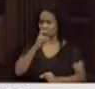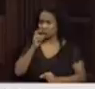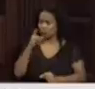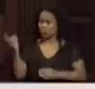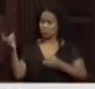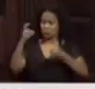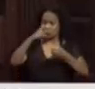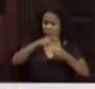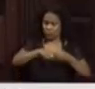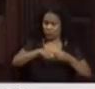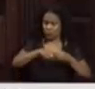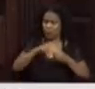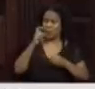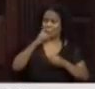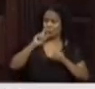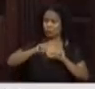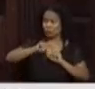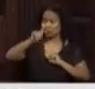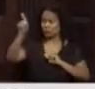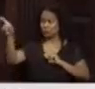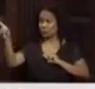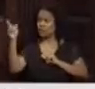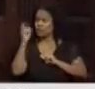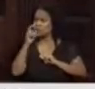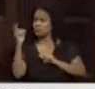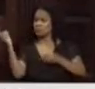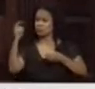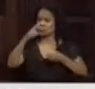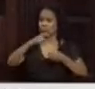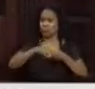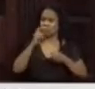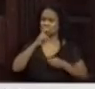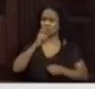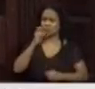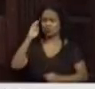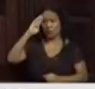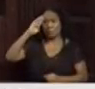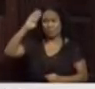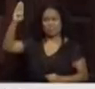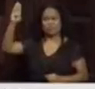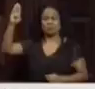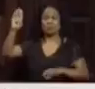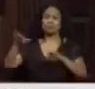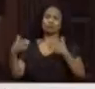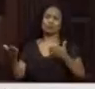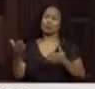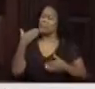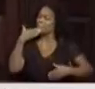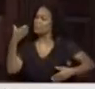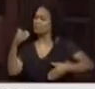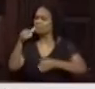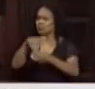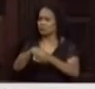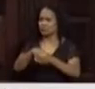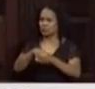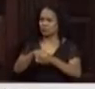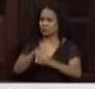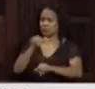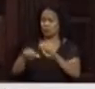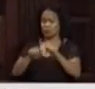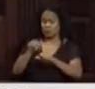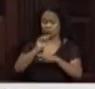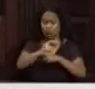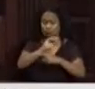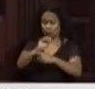quando voltou, mas mentiu principalmente quando se elegeu. Ele disse que ia cuidar das